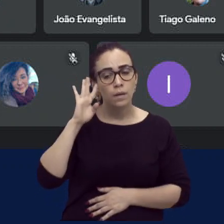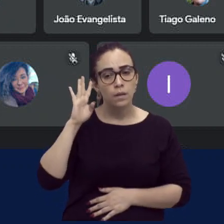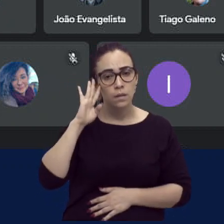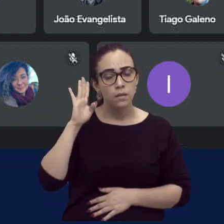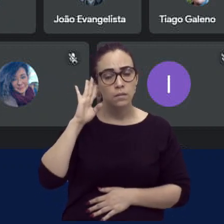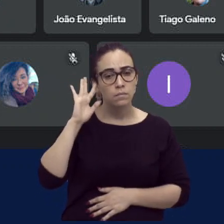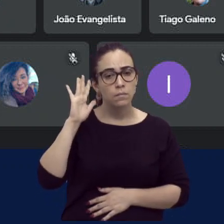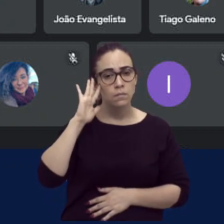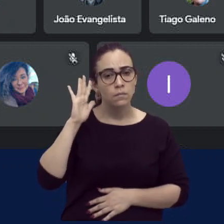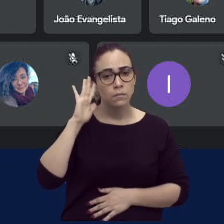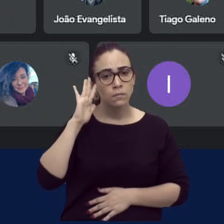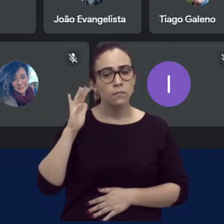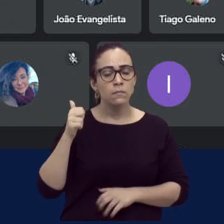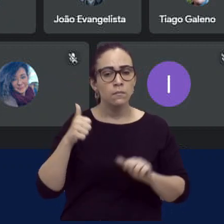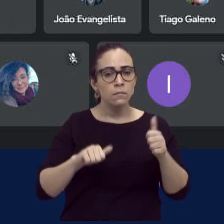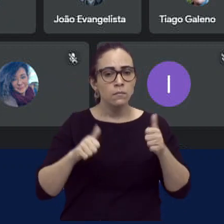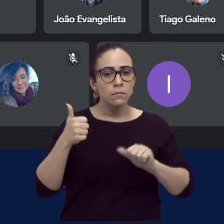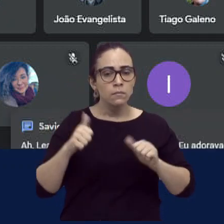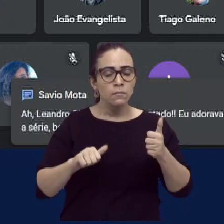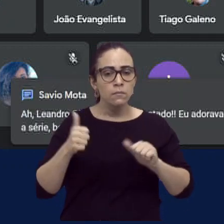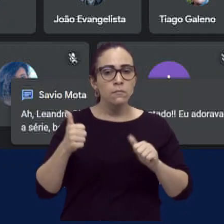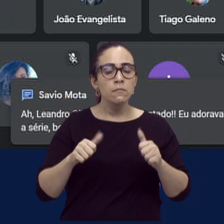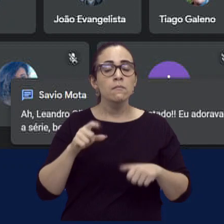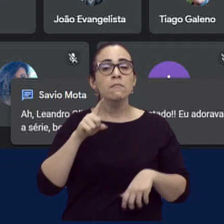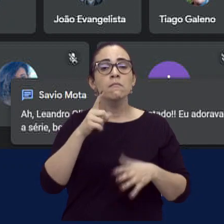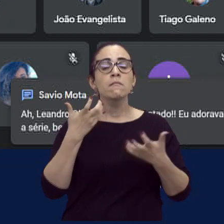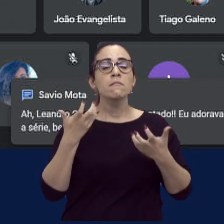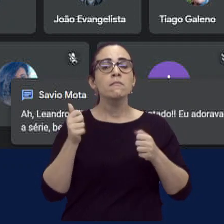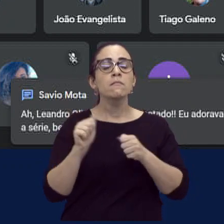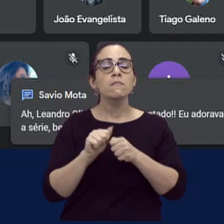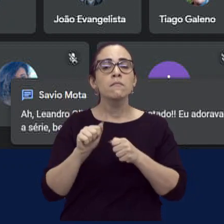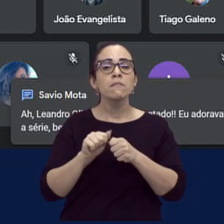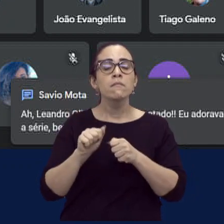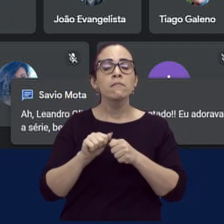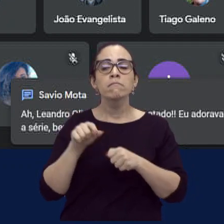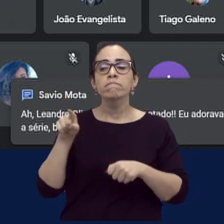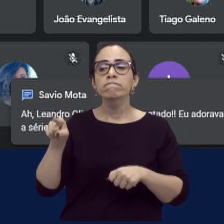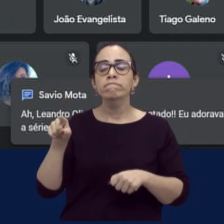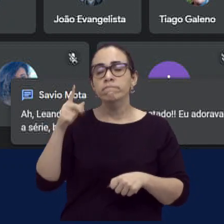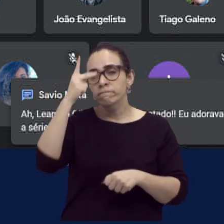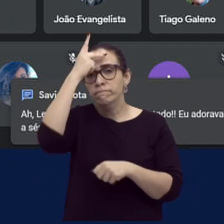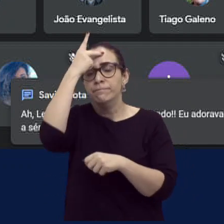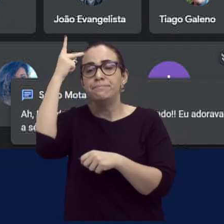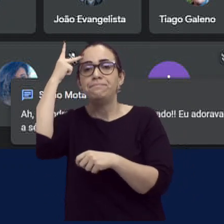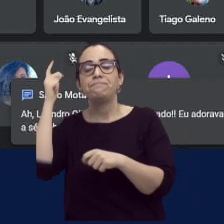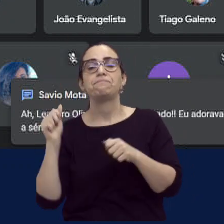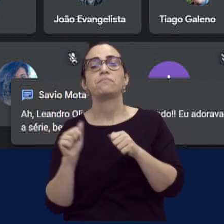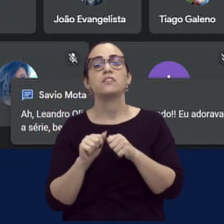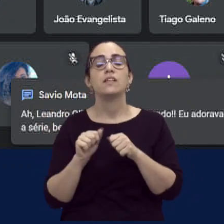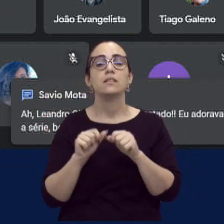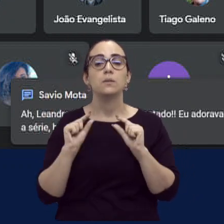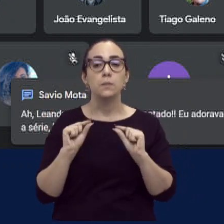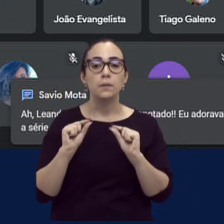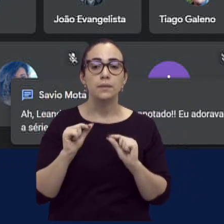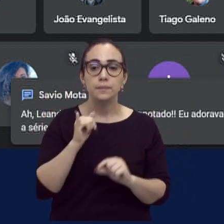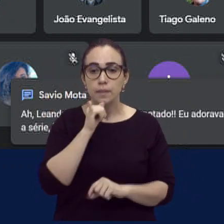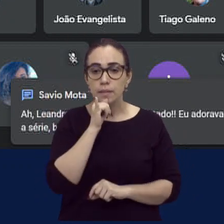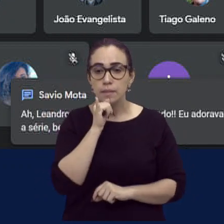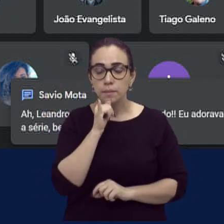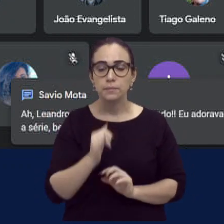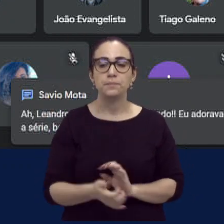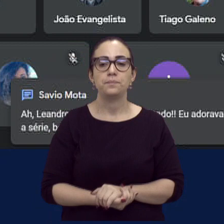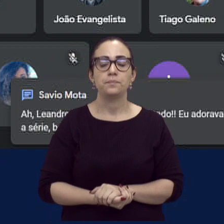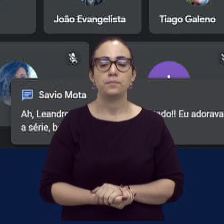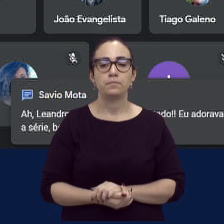que você gostaria que fosse feito pela outra pessoa, sua parceira de trabalho. Por exemplo, você